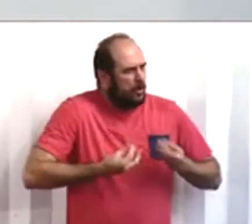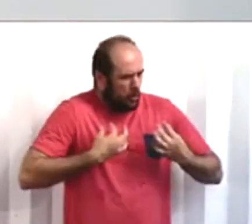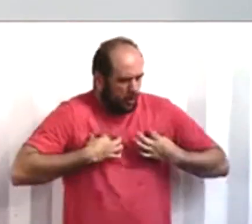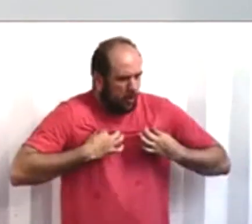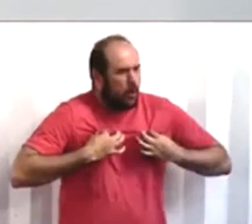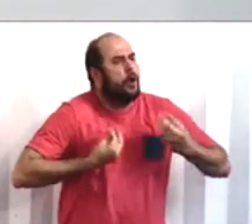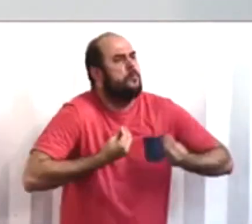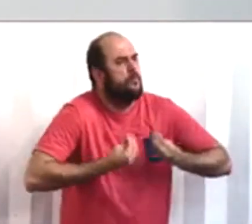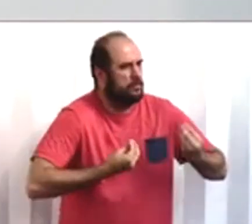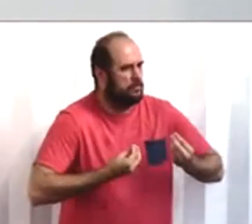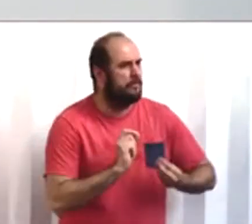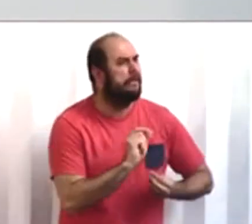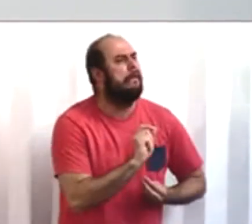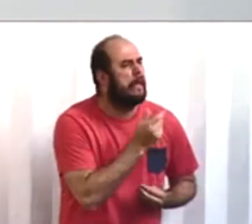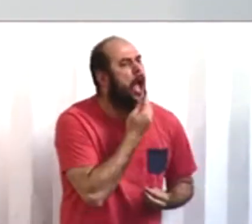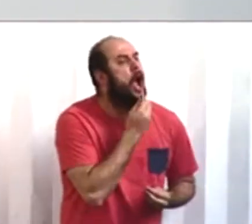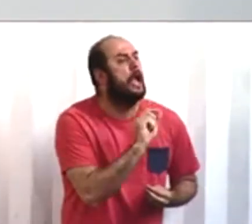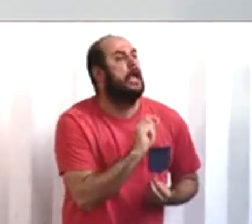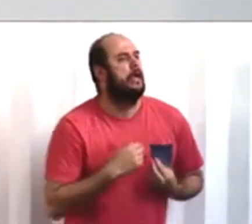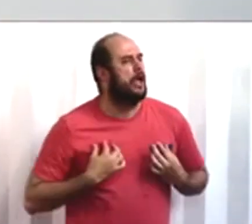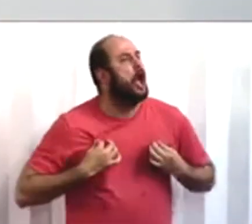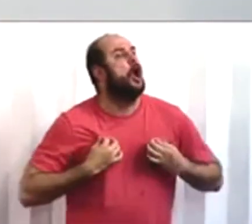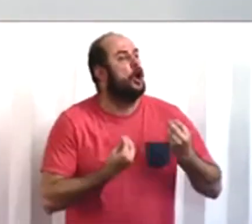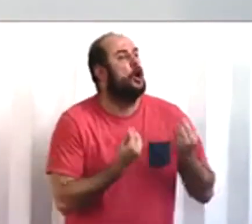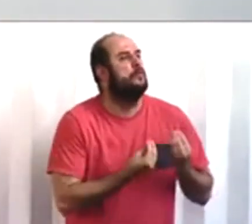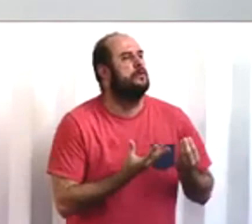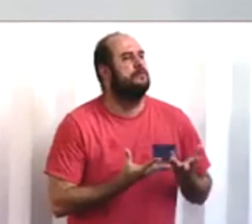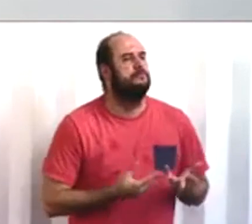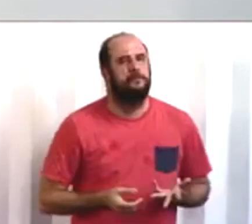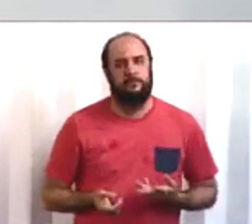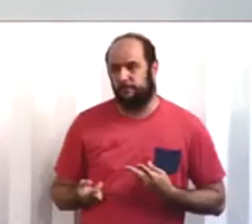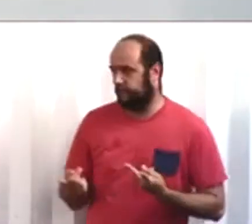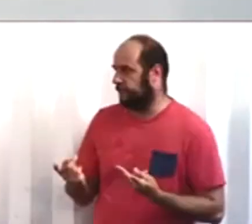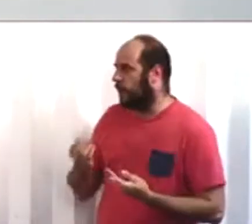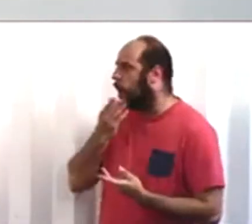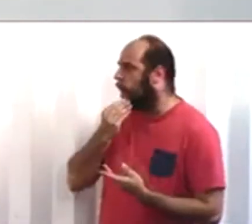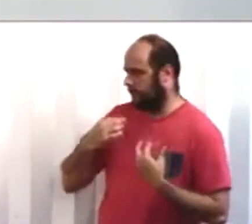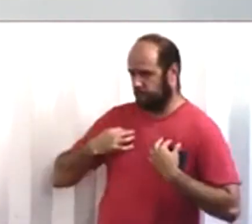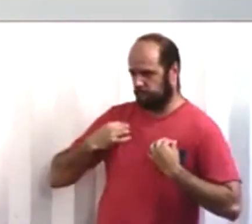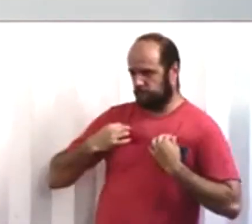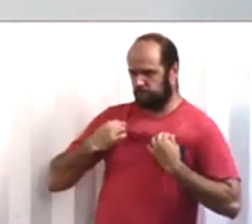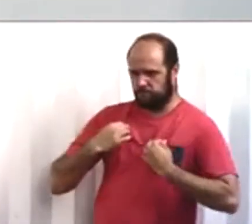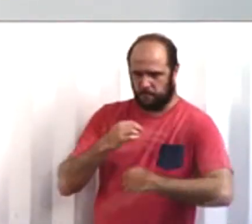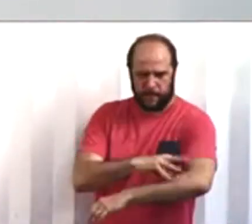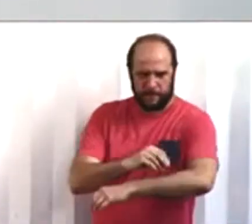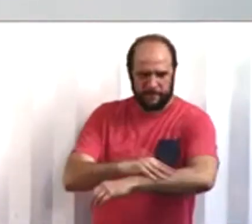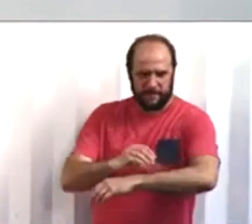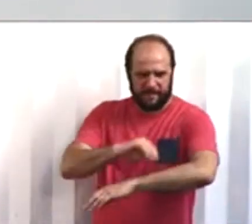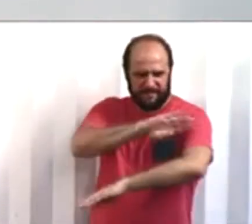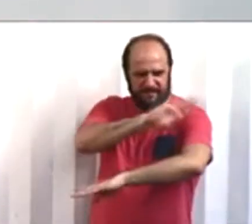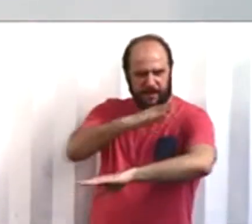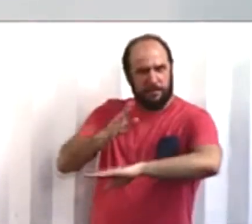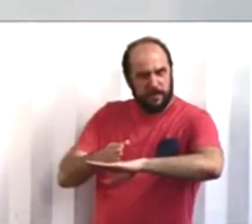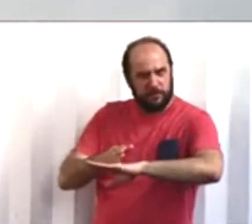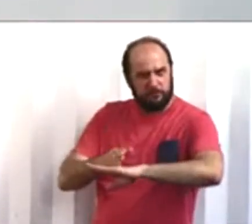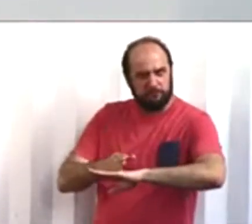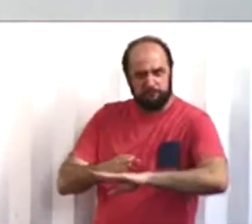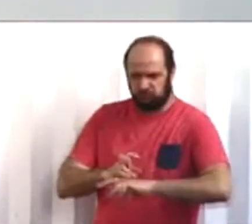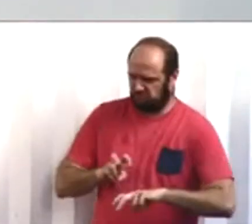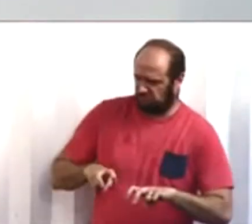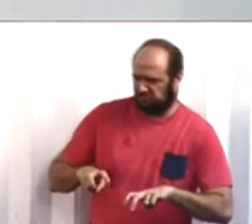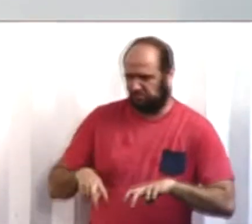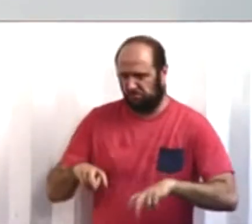vestido? Quem era esse homem? E então eles dizem, vestia-se de pele de camelos, andava de um jeito